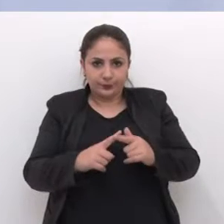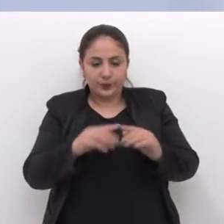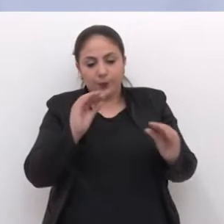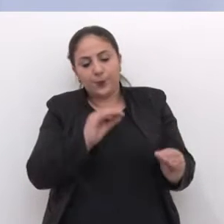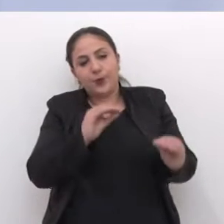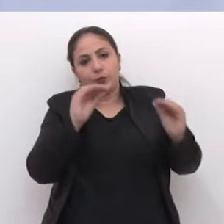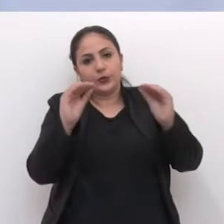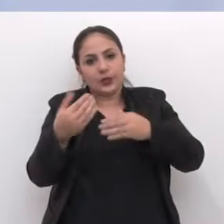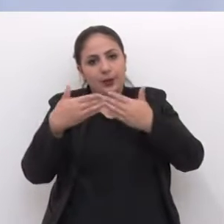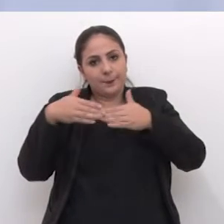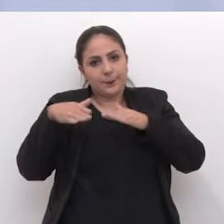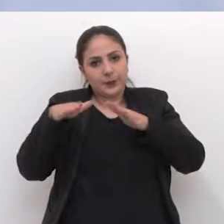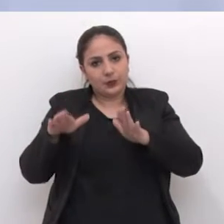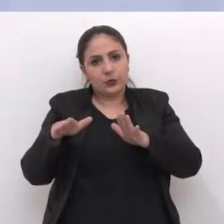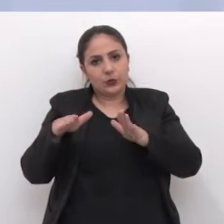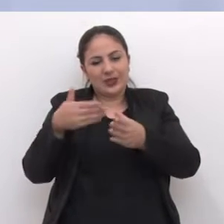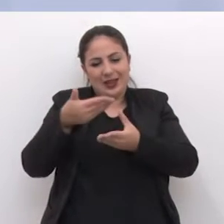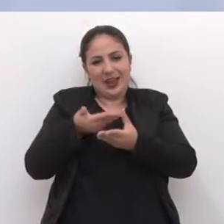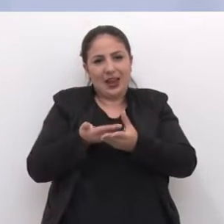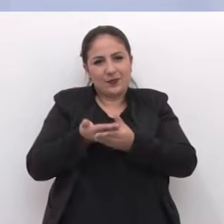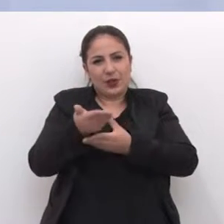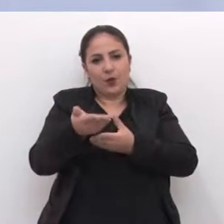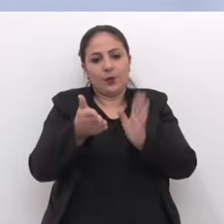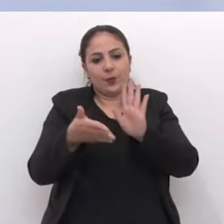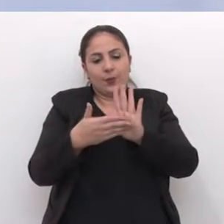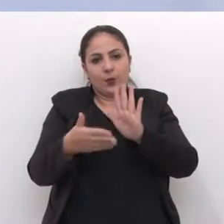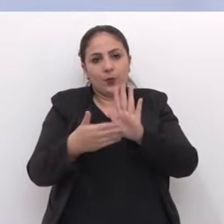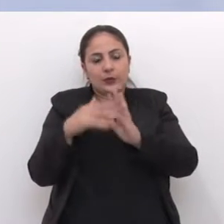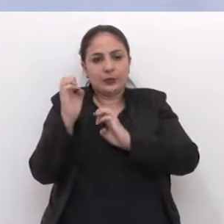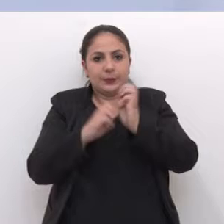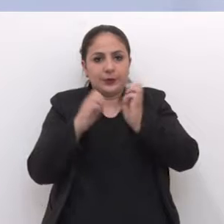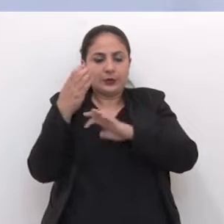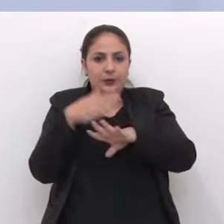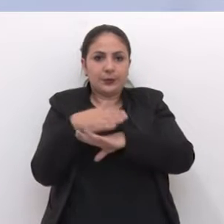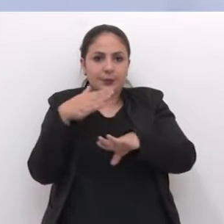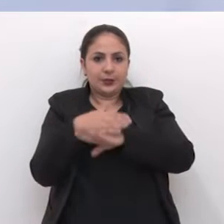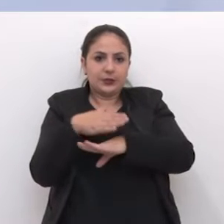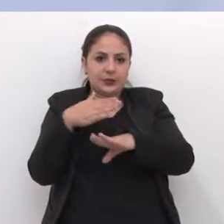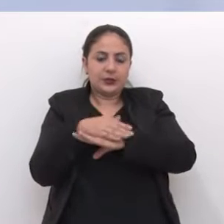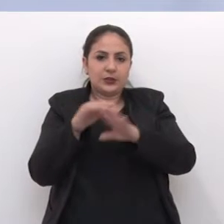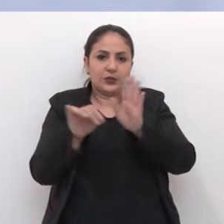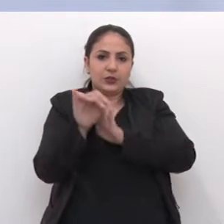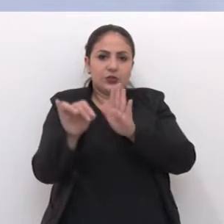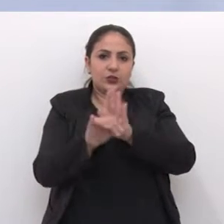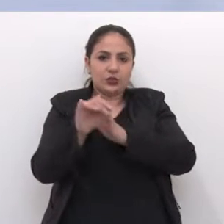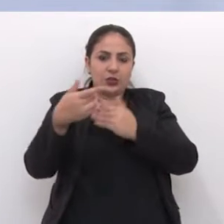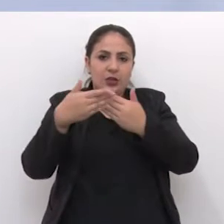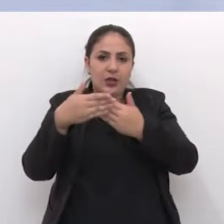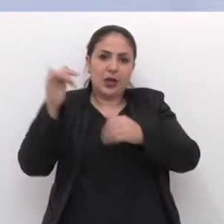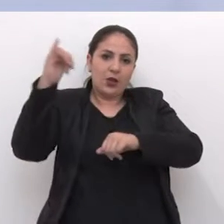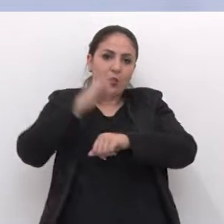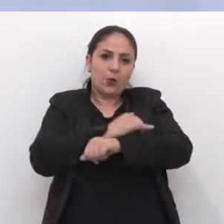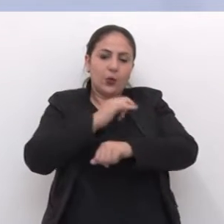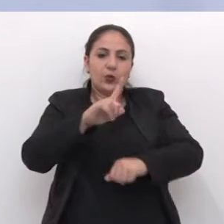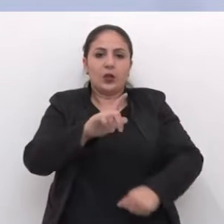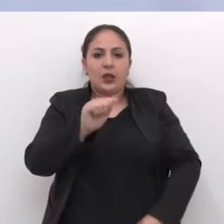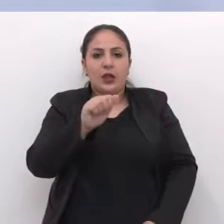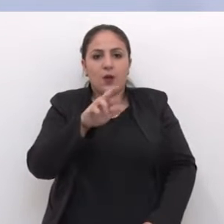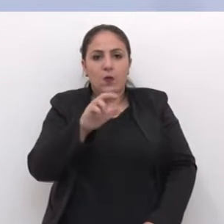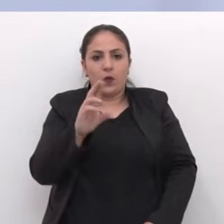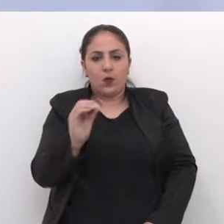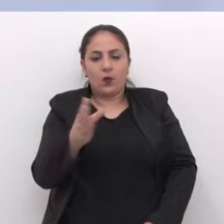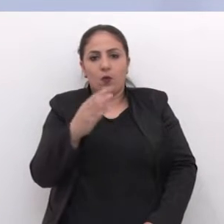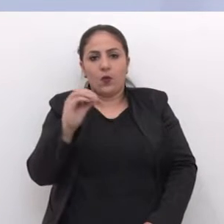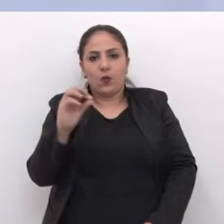quarta vez, foi transferida a abertura dos envelopes com as propostas das empresas participantes da licitação do aeroporto